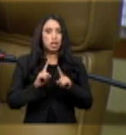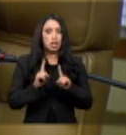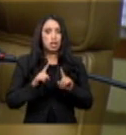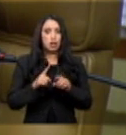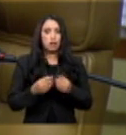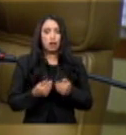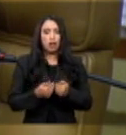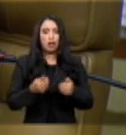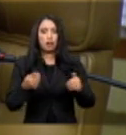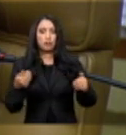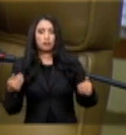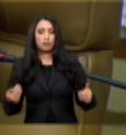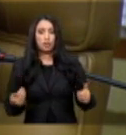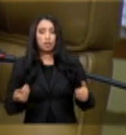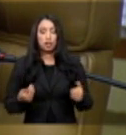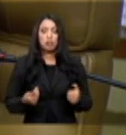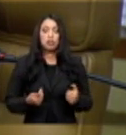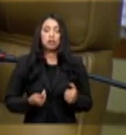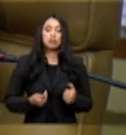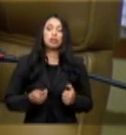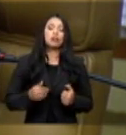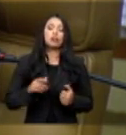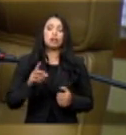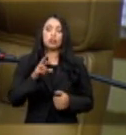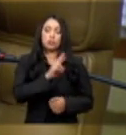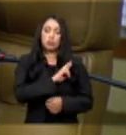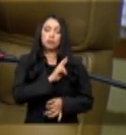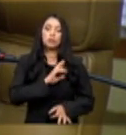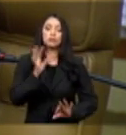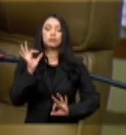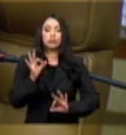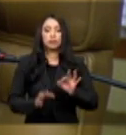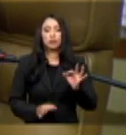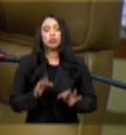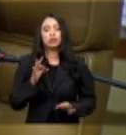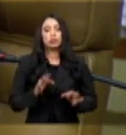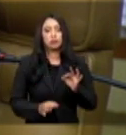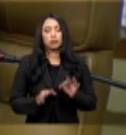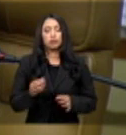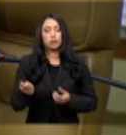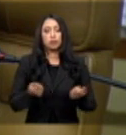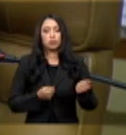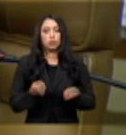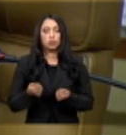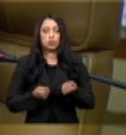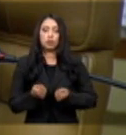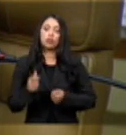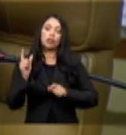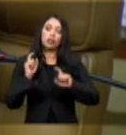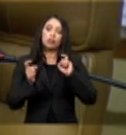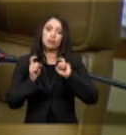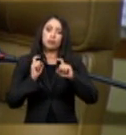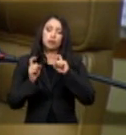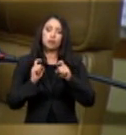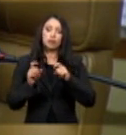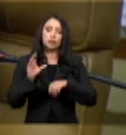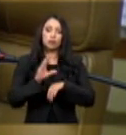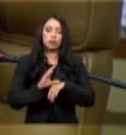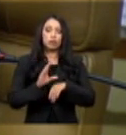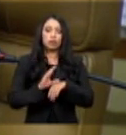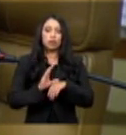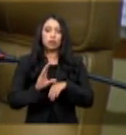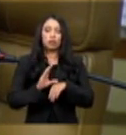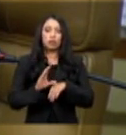afasta o nosso dever de julgar, não se afirma naquele digno órgão de controle administrativo a constitucionalidade ou